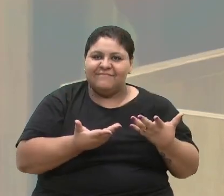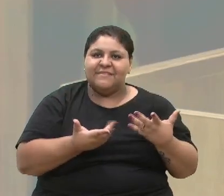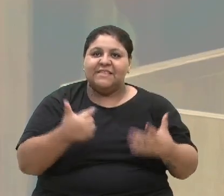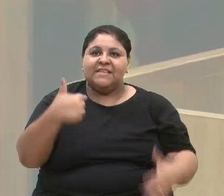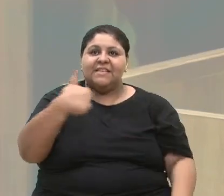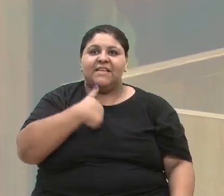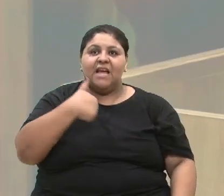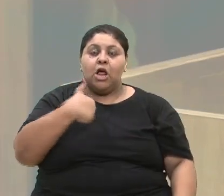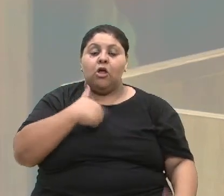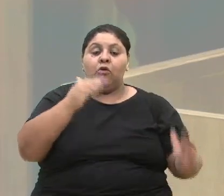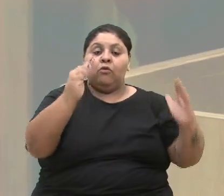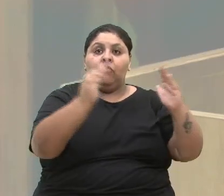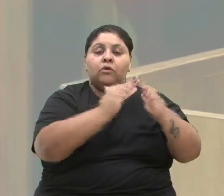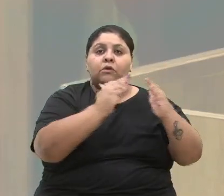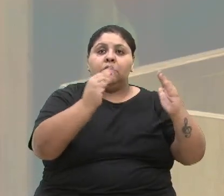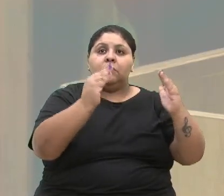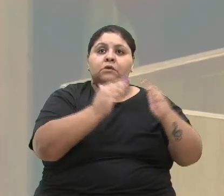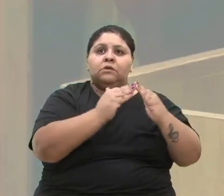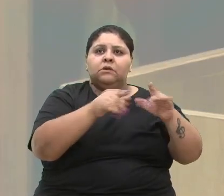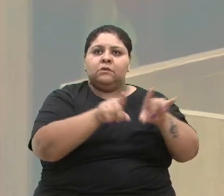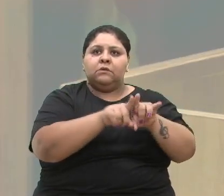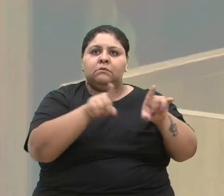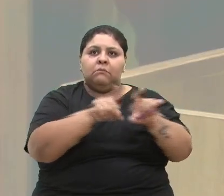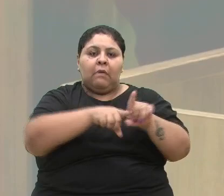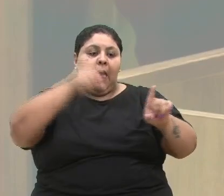tenho um vizinho que apanha da mulher uma vez por semana.